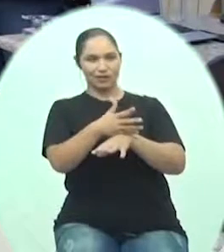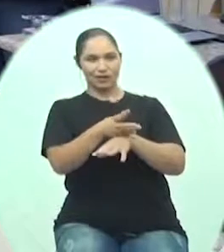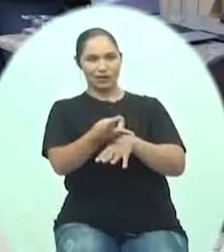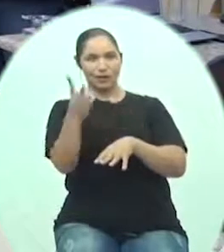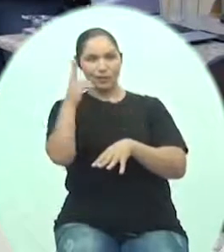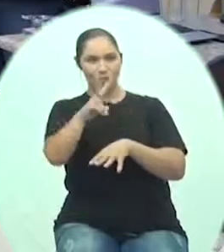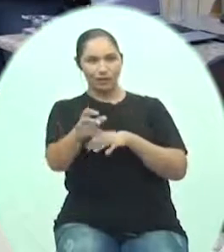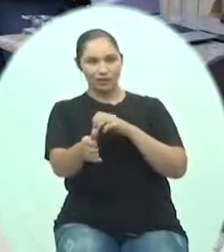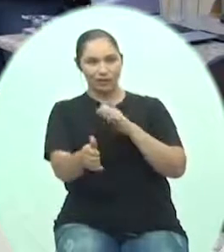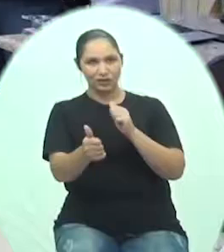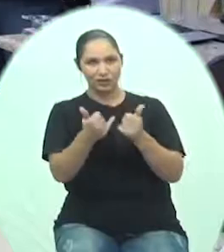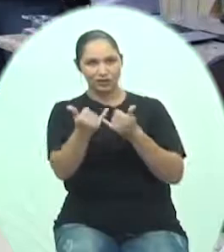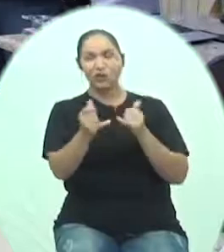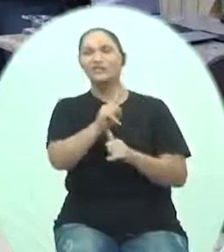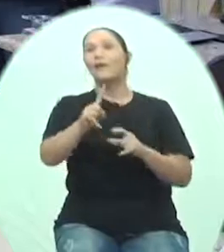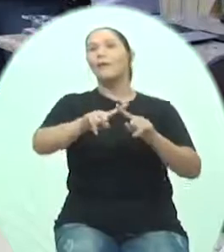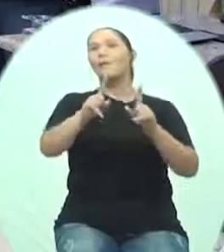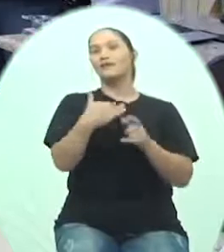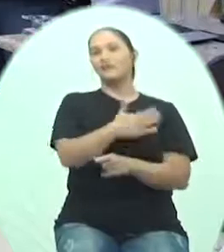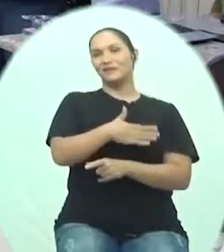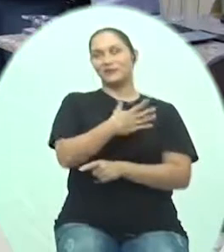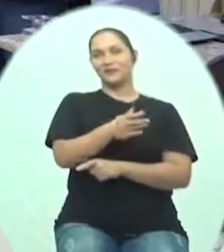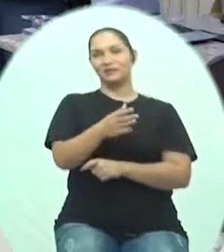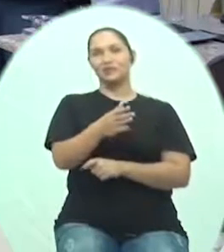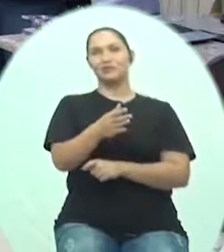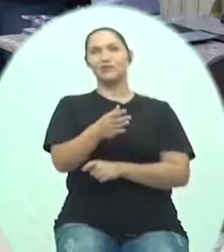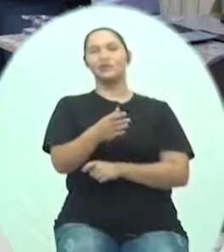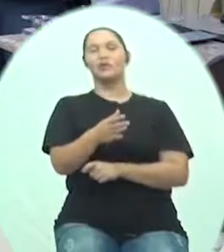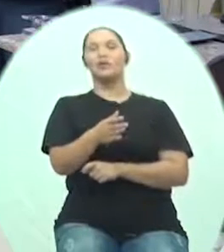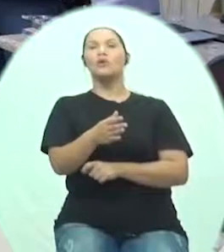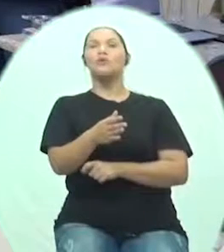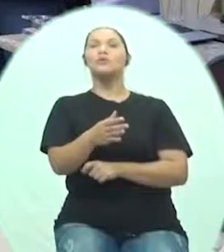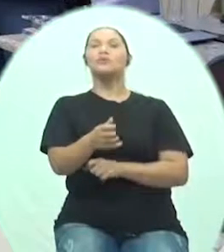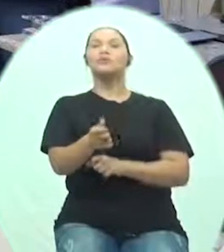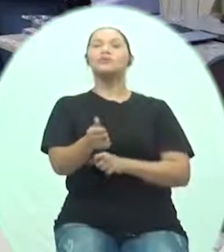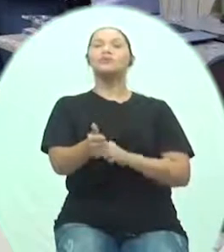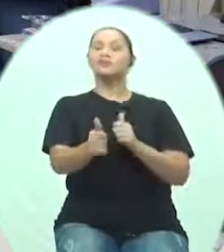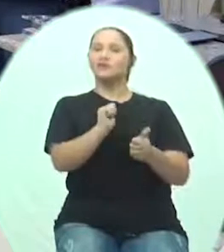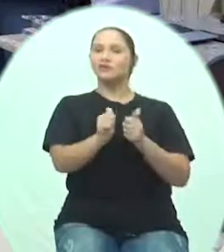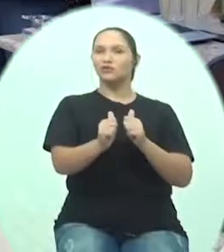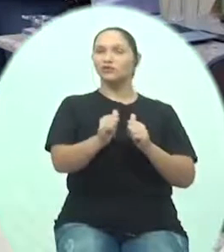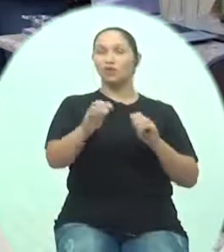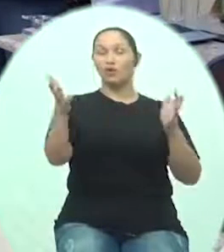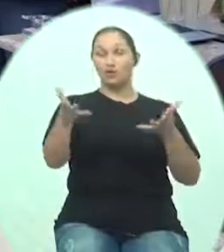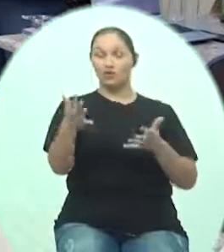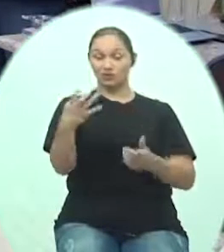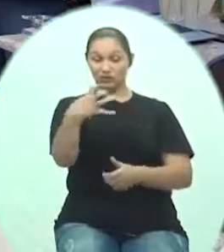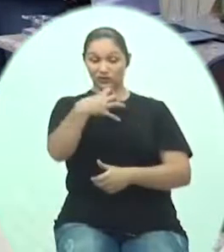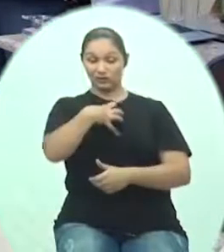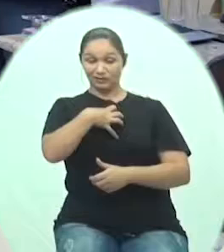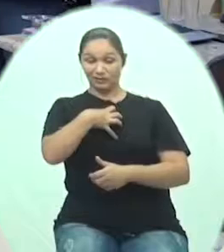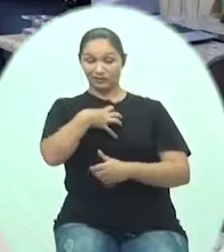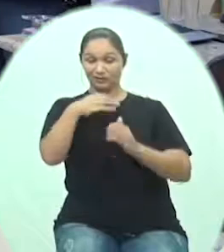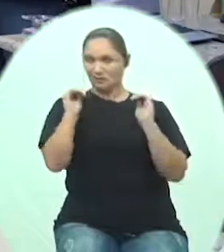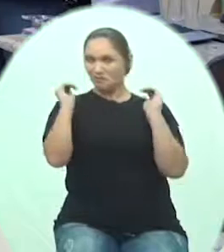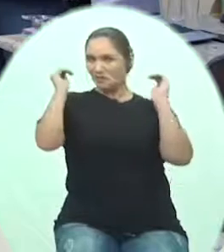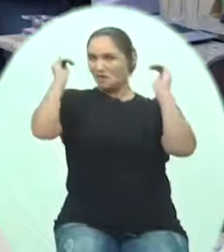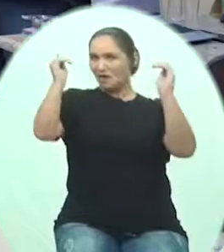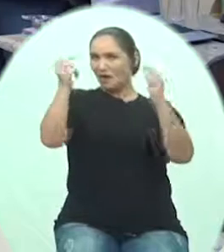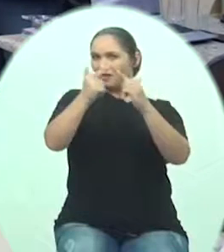sinto honrado nesse momento pelo pelo prestigo que me faz a câmara de vereadores de